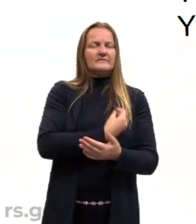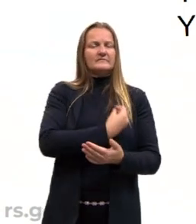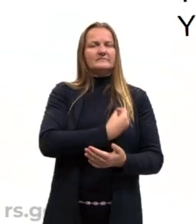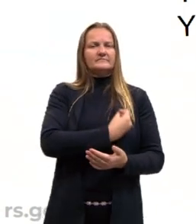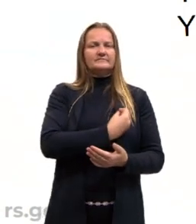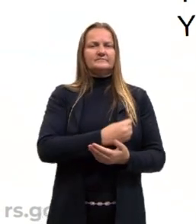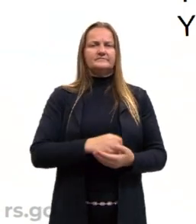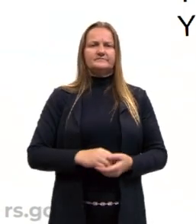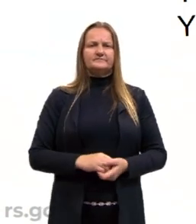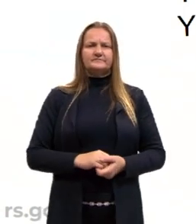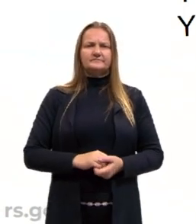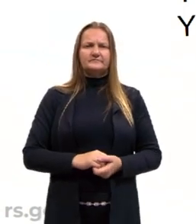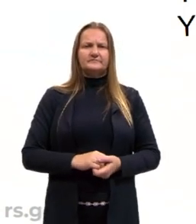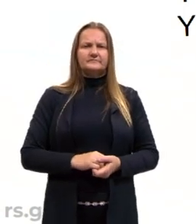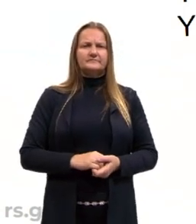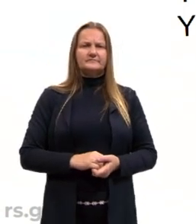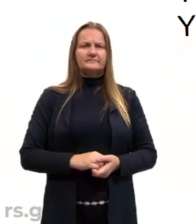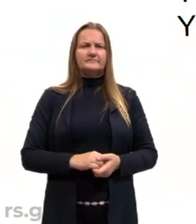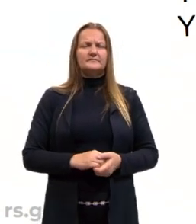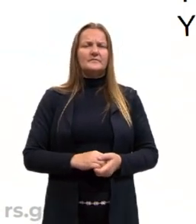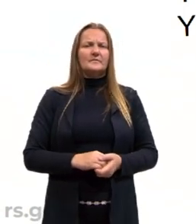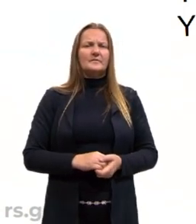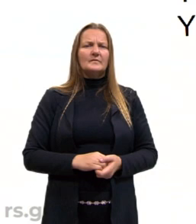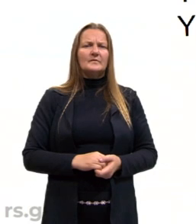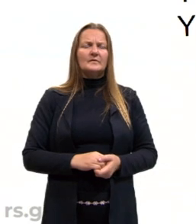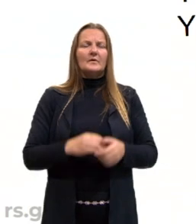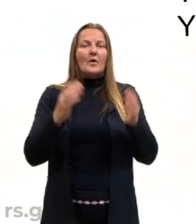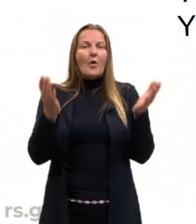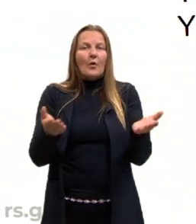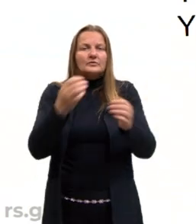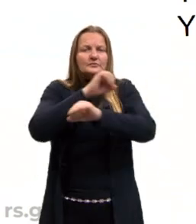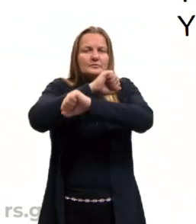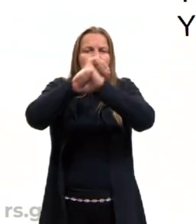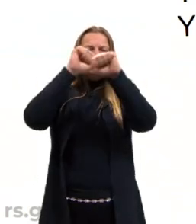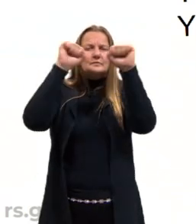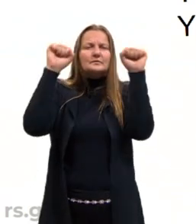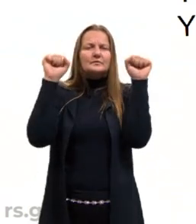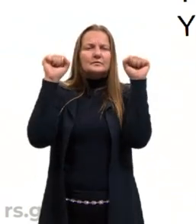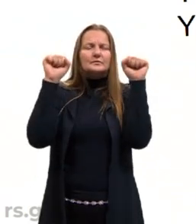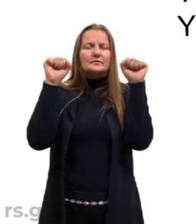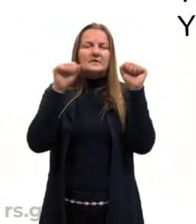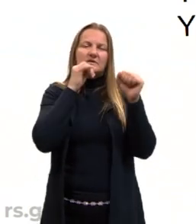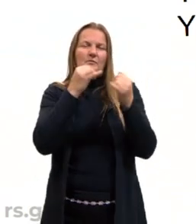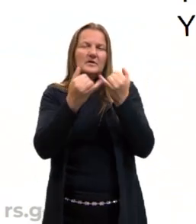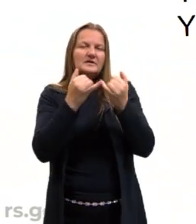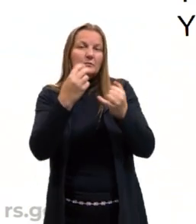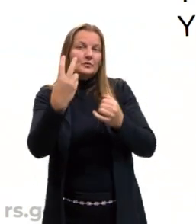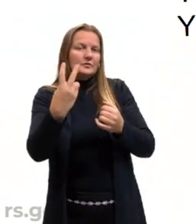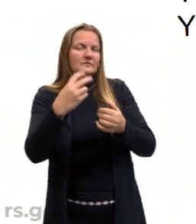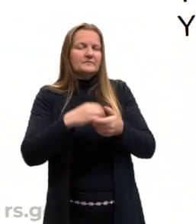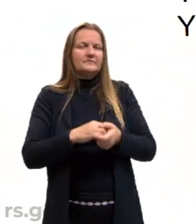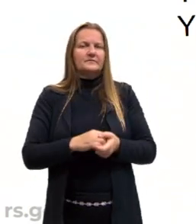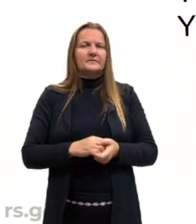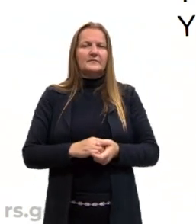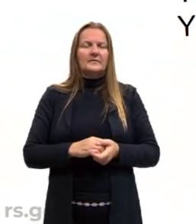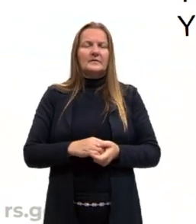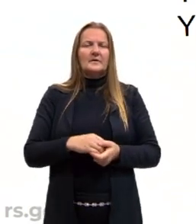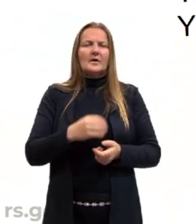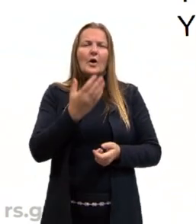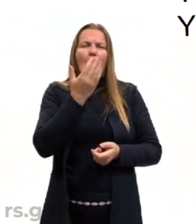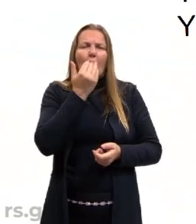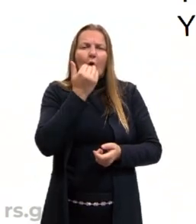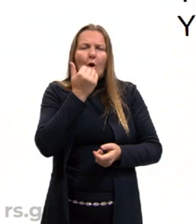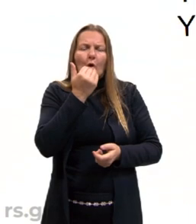G1 oi oi por lá amanhã né Oi por lá amanhã Ana e comido